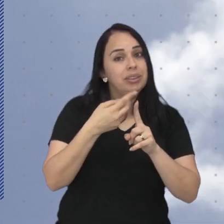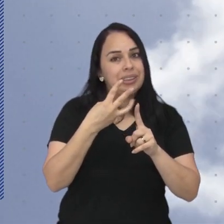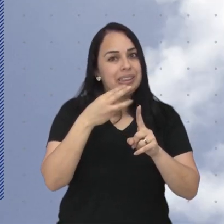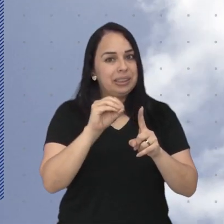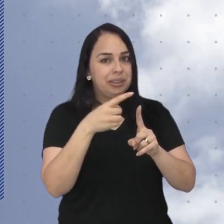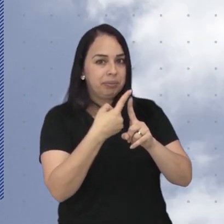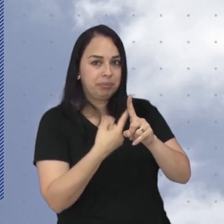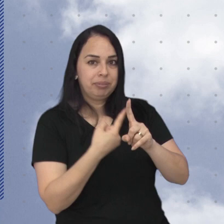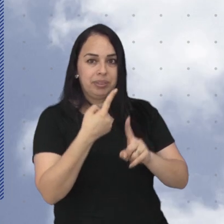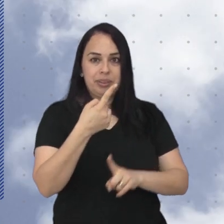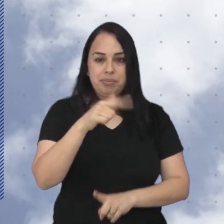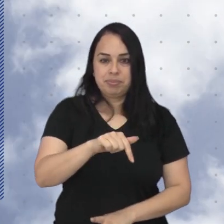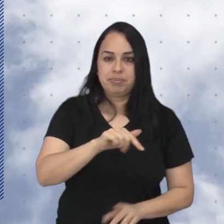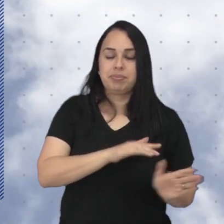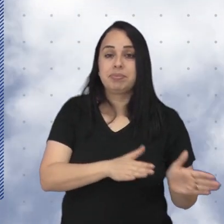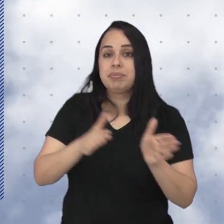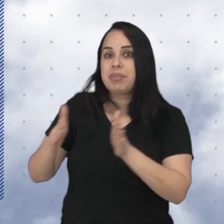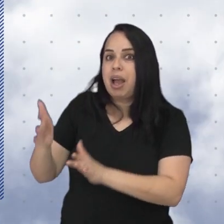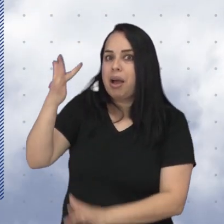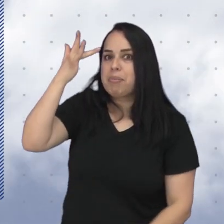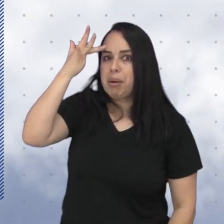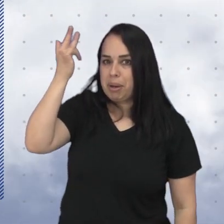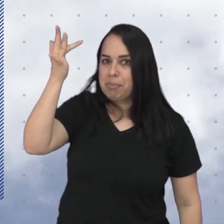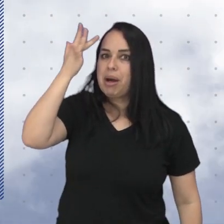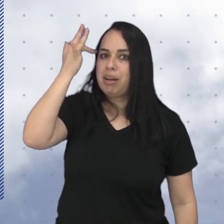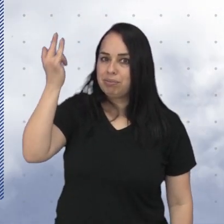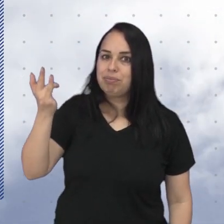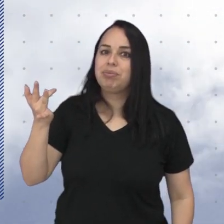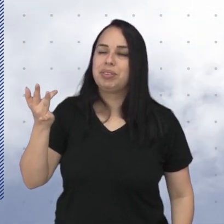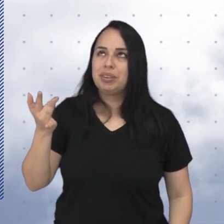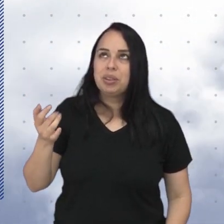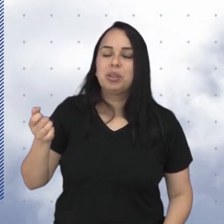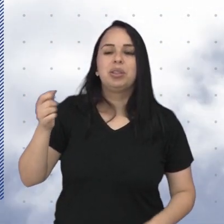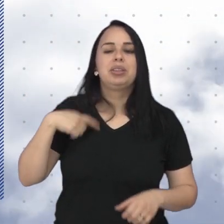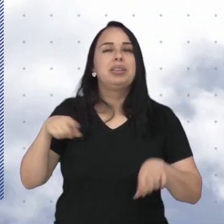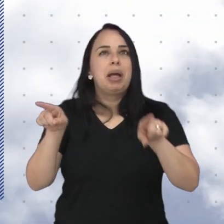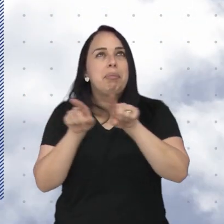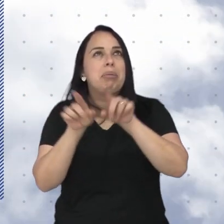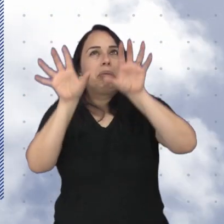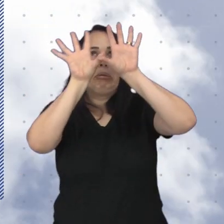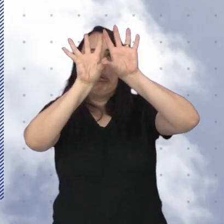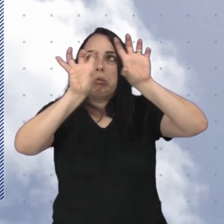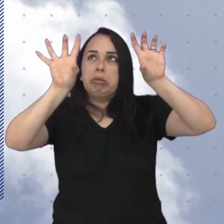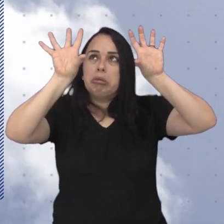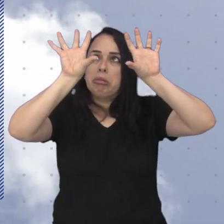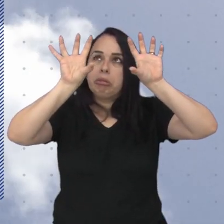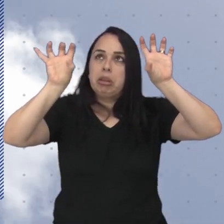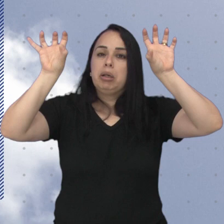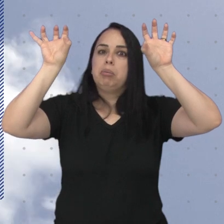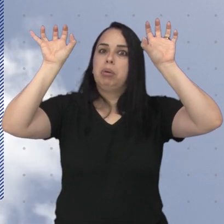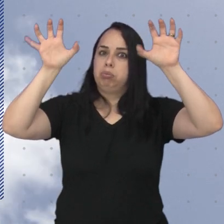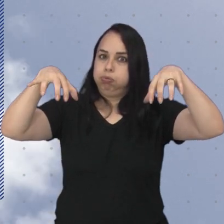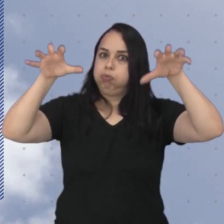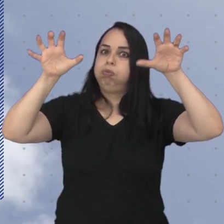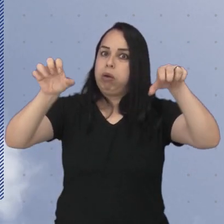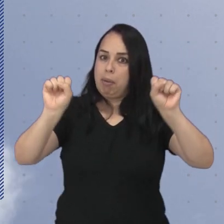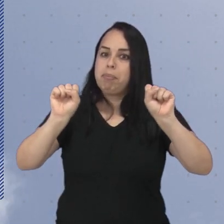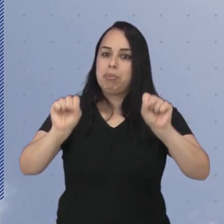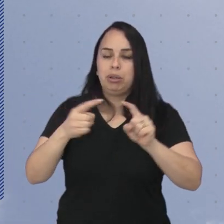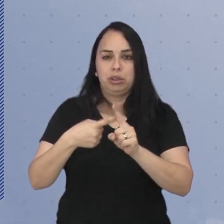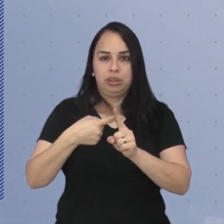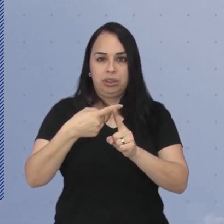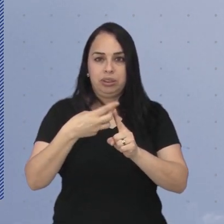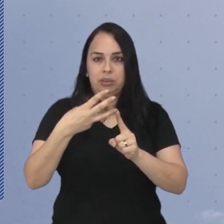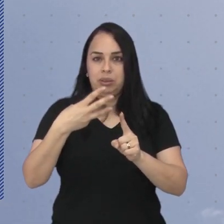30 graus e a mínima de 17. Amanhã, quarta-feira, o dia também começa com nuvens e há grande chance de chover.